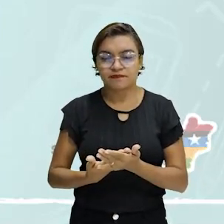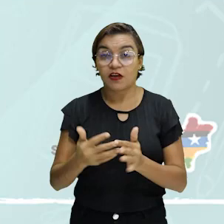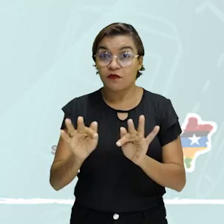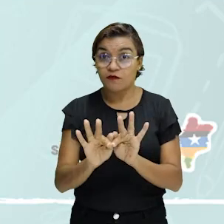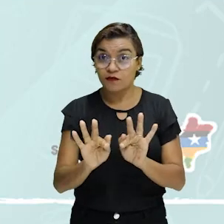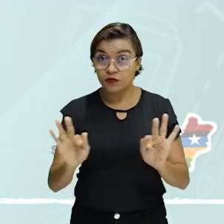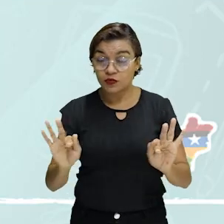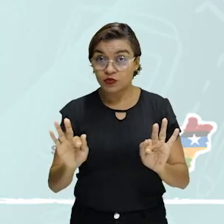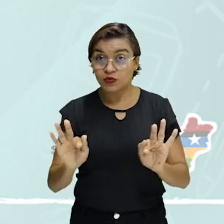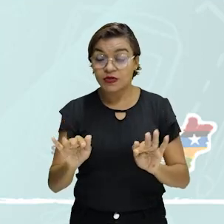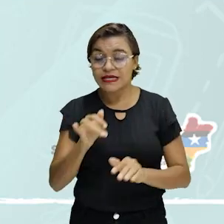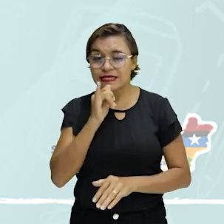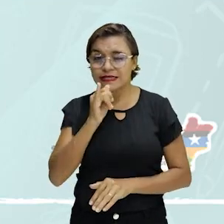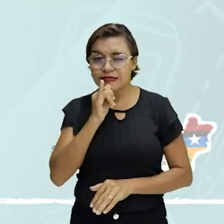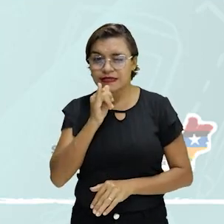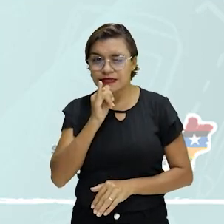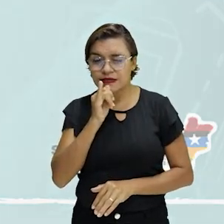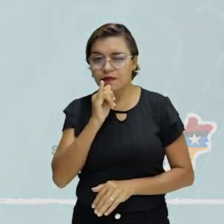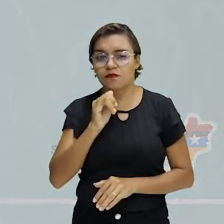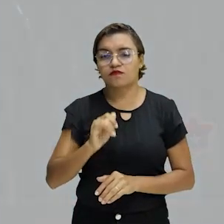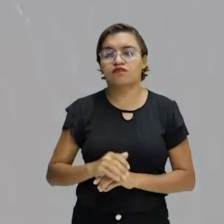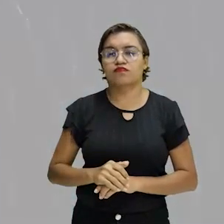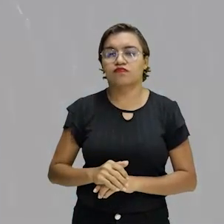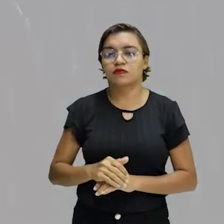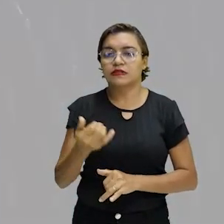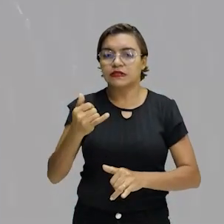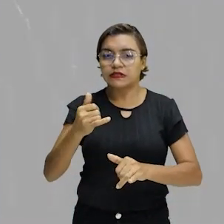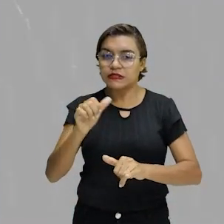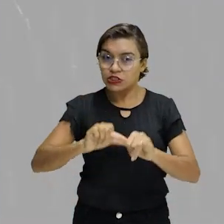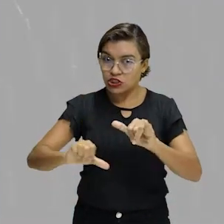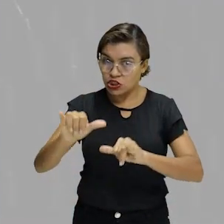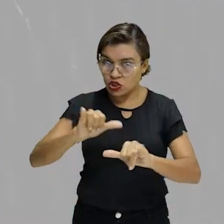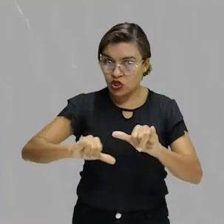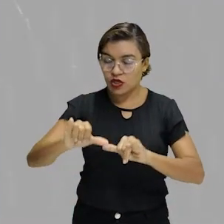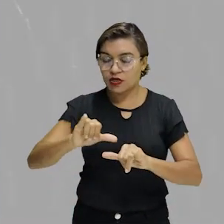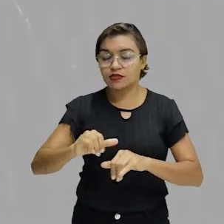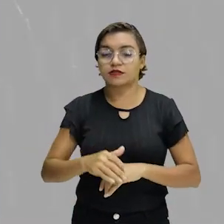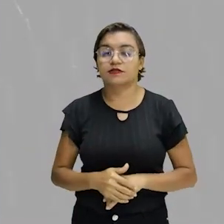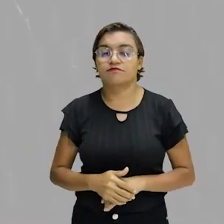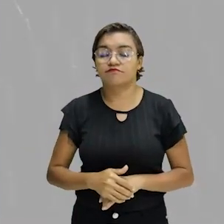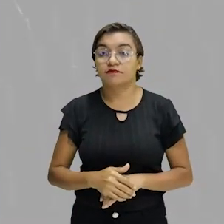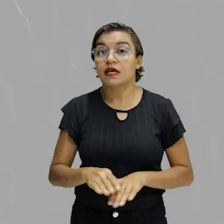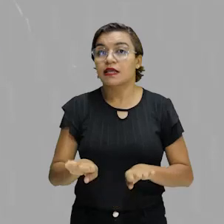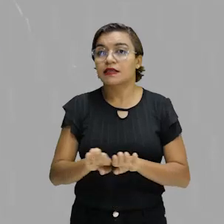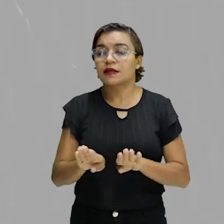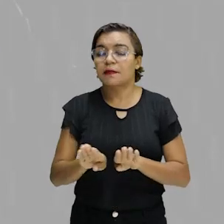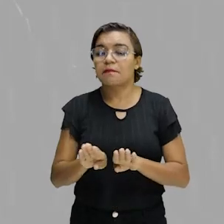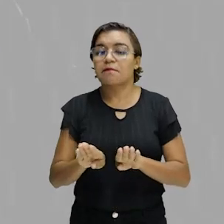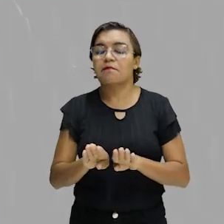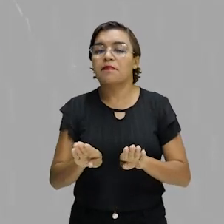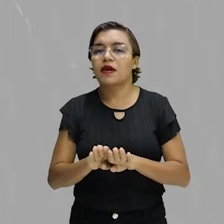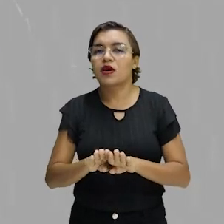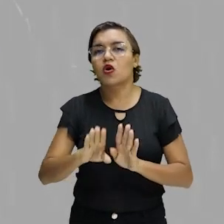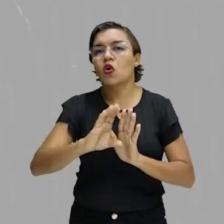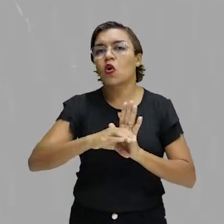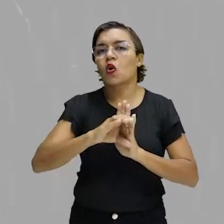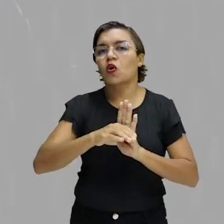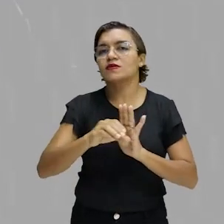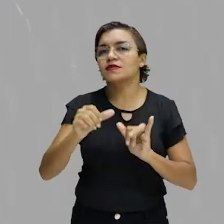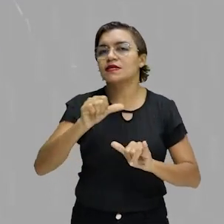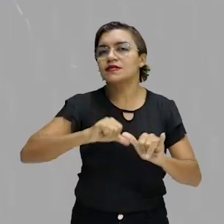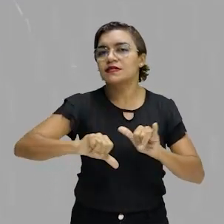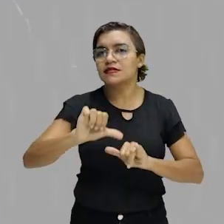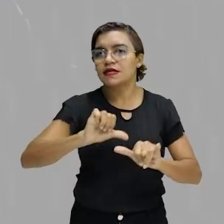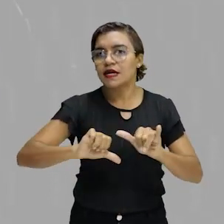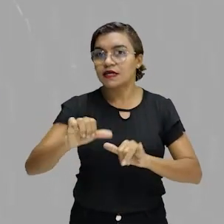inorgânicas ácidos bases sais e os óxidos também já trabalhamos o conceito de reação e